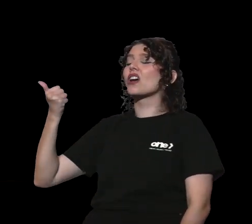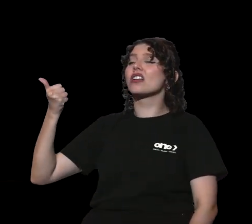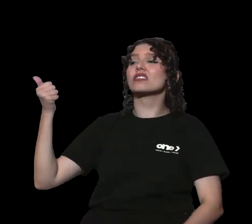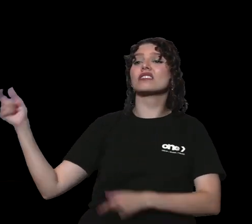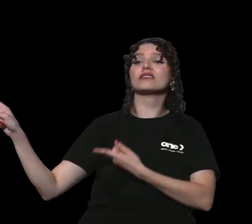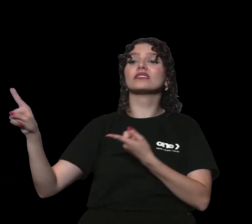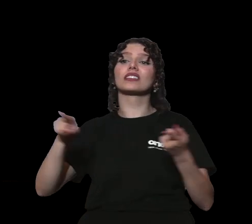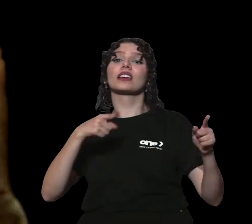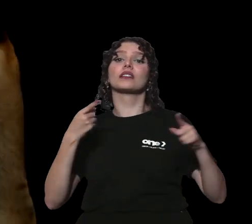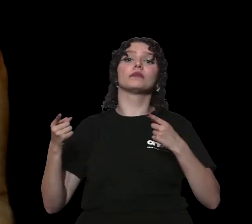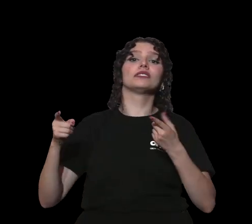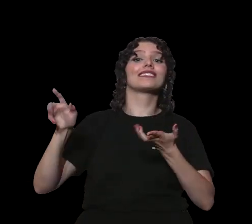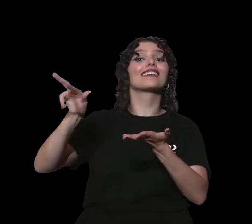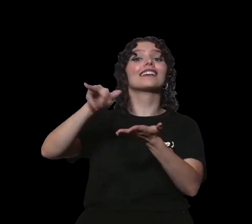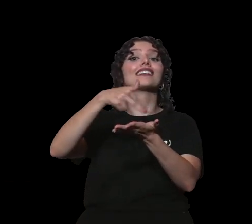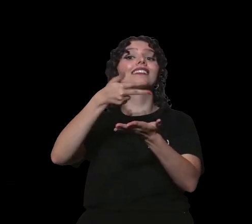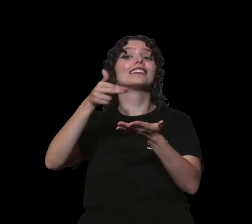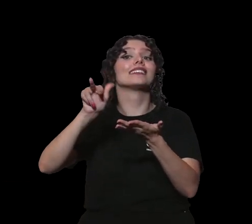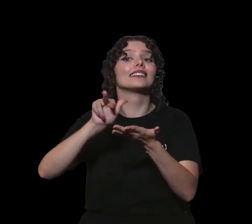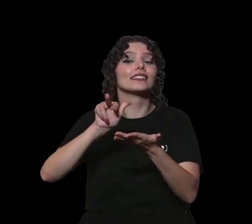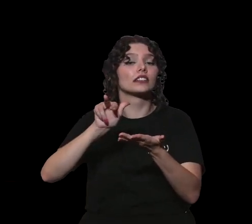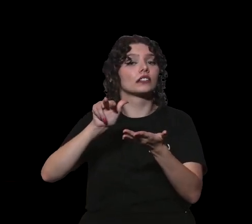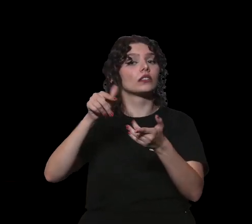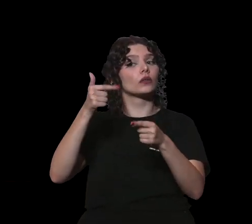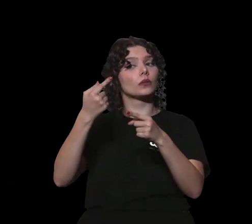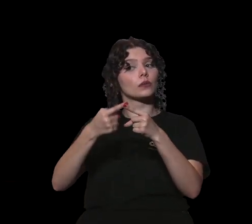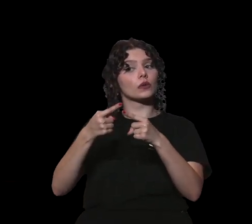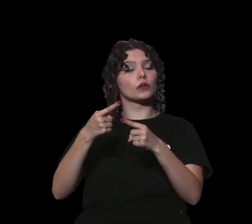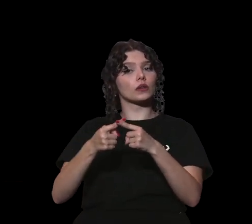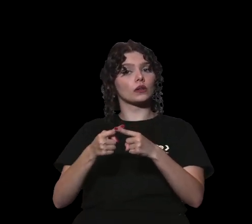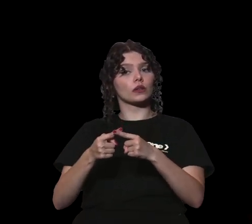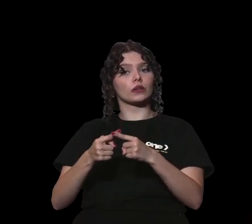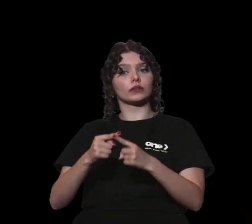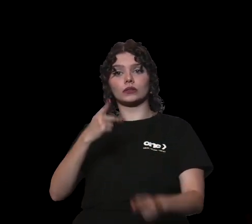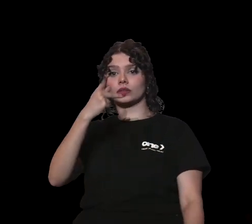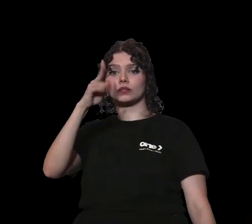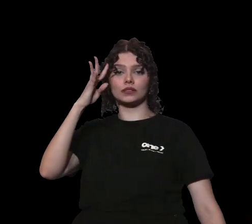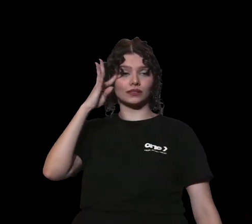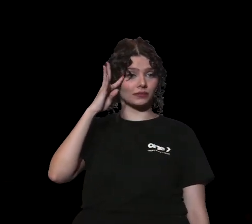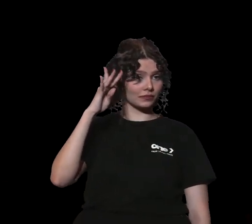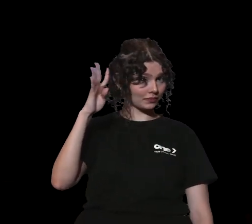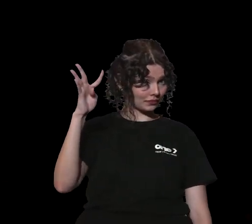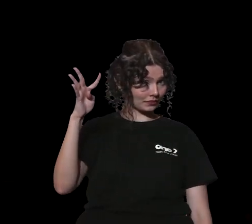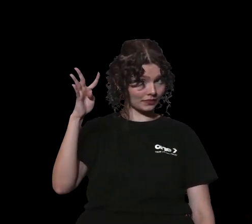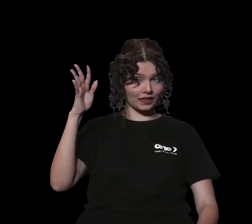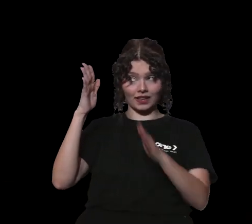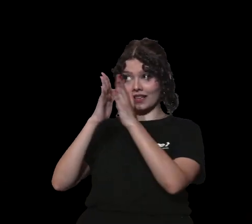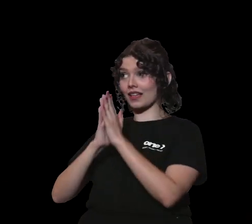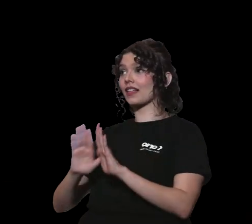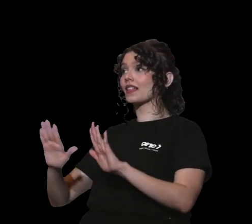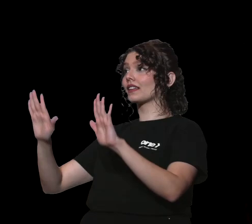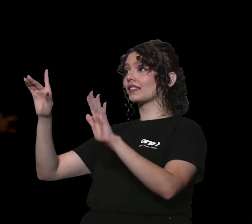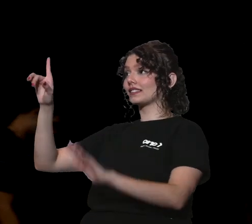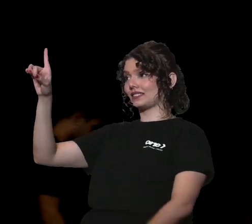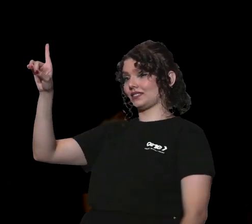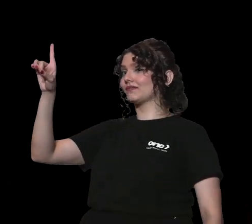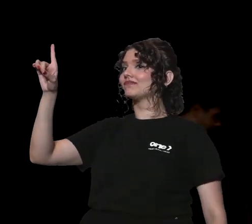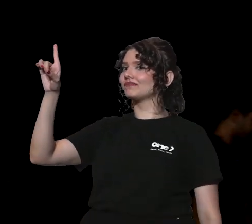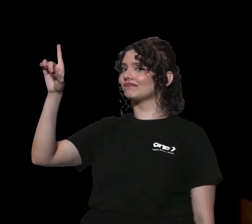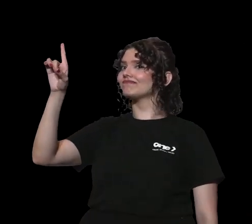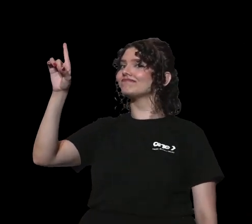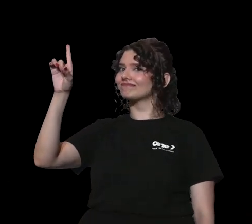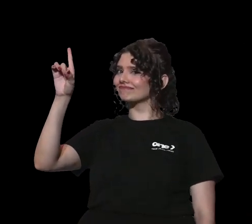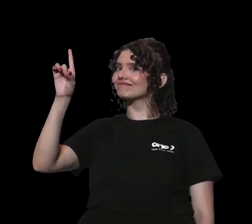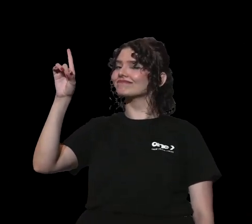e dançando. Porque os seus pensamentos adoram a Deus, você tem que pensar na letra. A